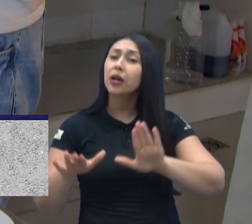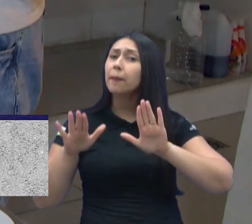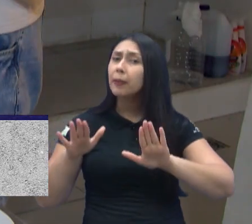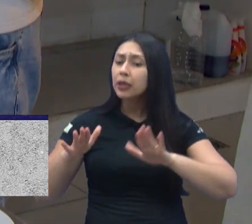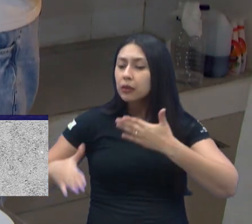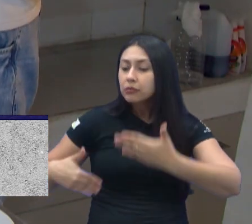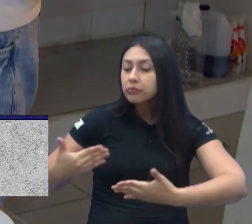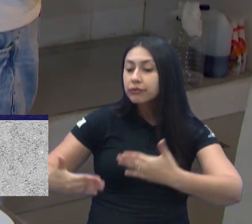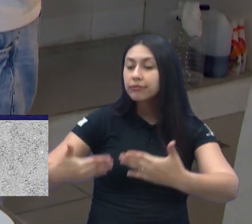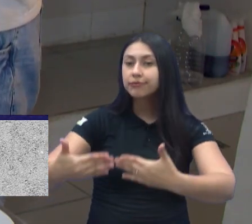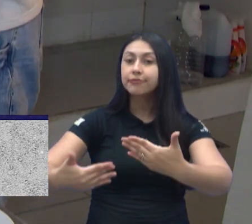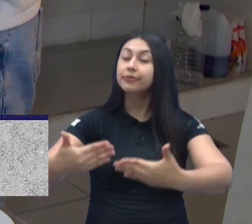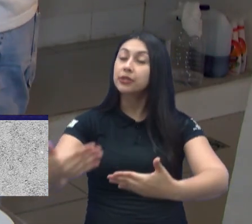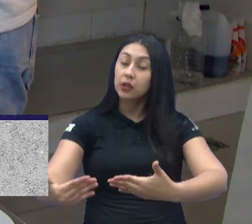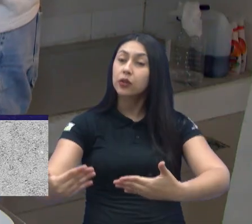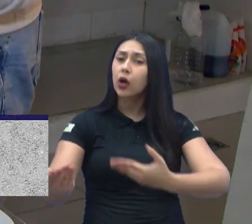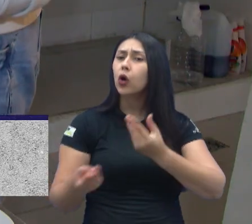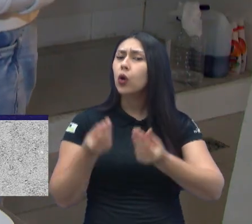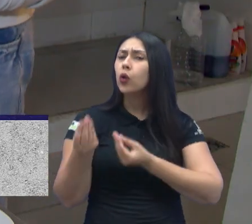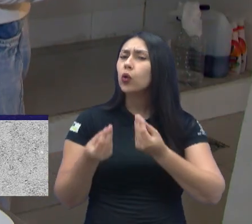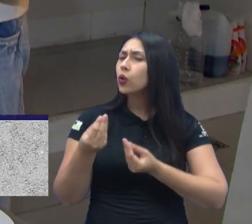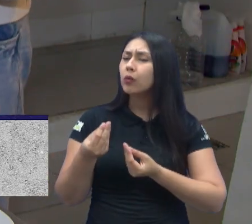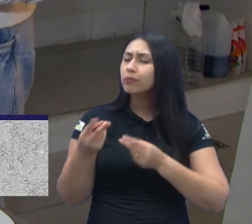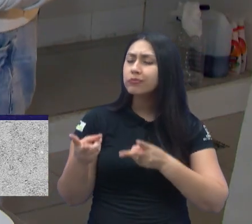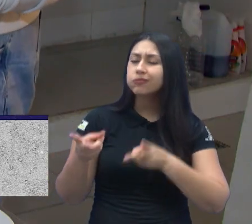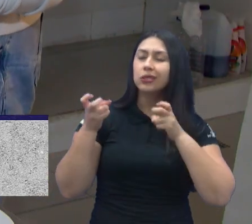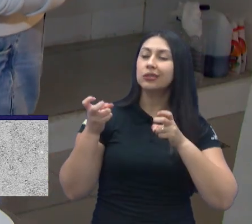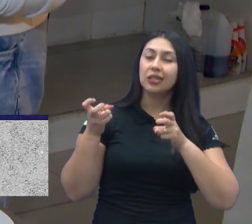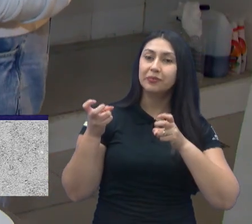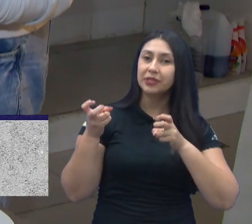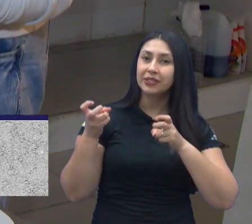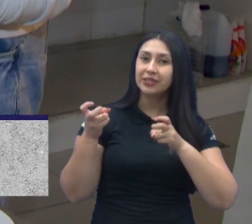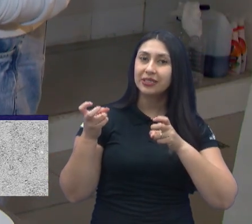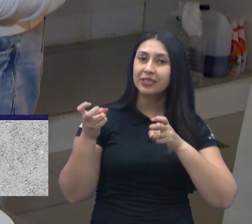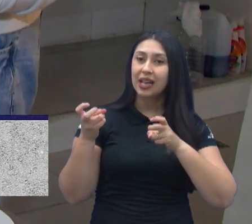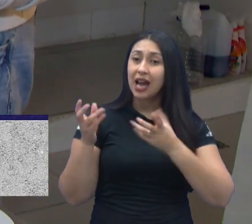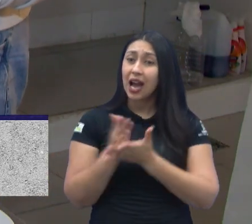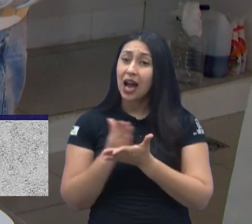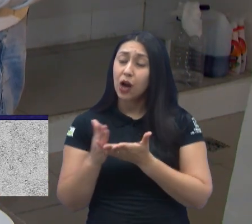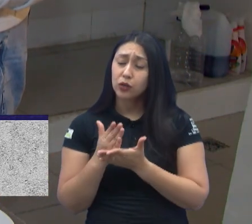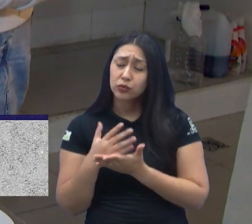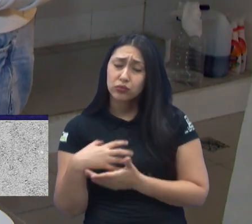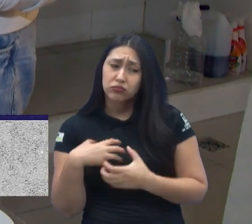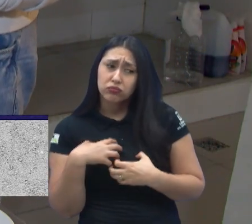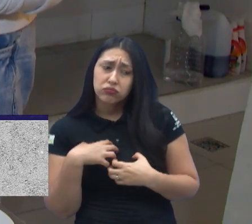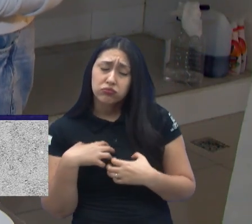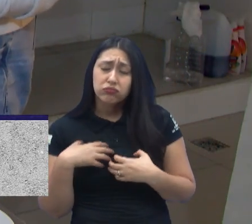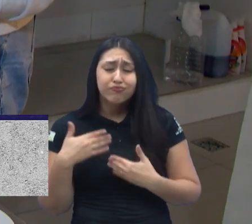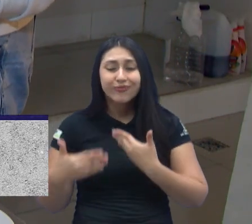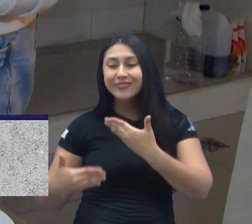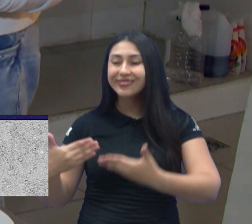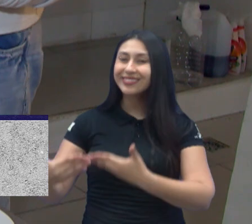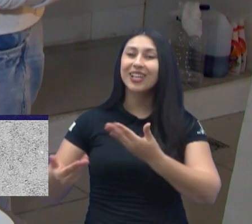dessa atividade, como é que você sente que reflete, por exemplo, tem caso de idoso que chega aqui um pouco mais retraído e aí vai se soltando, como